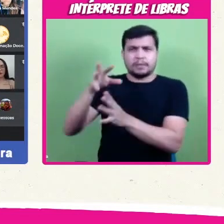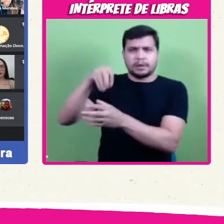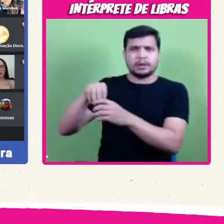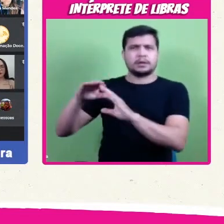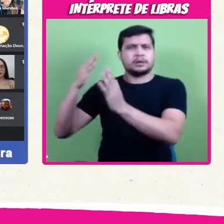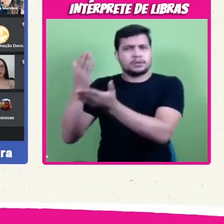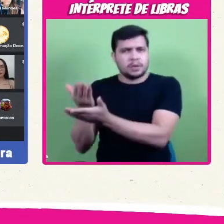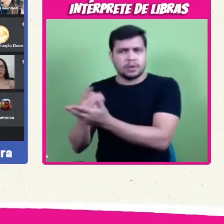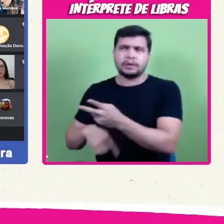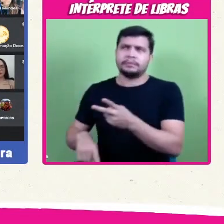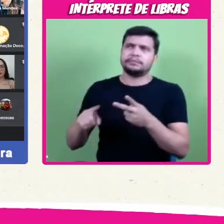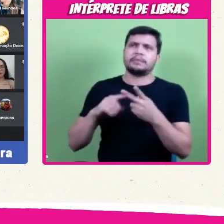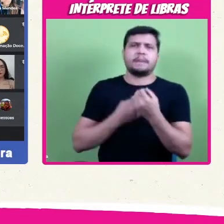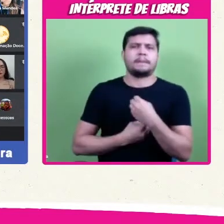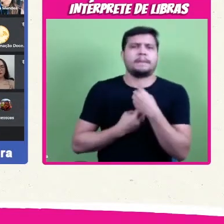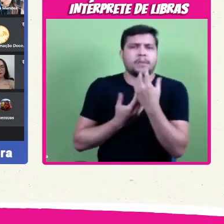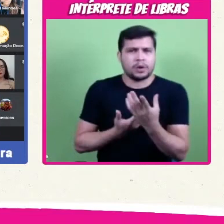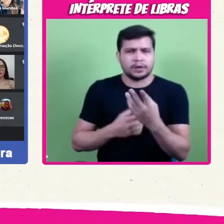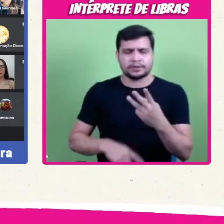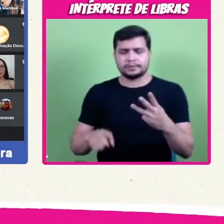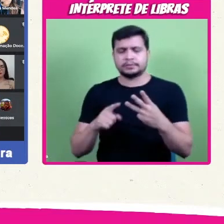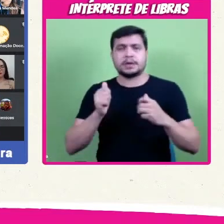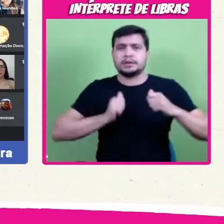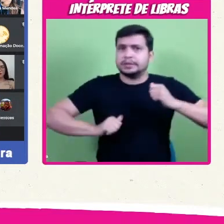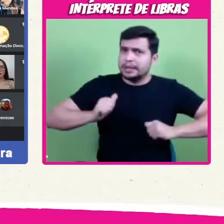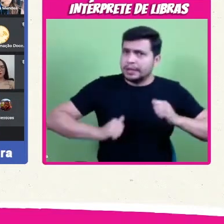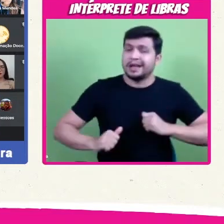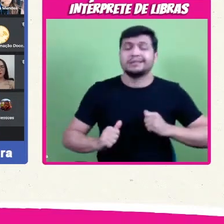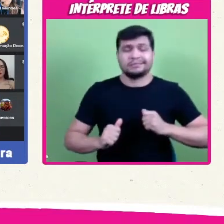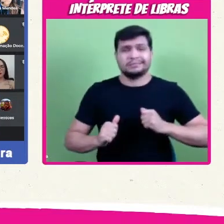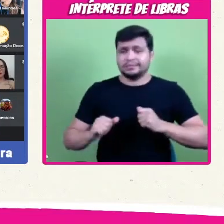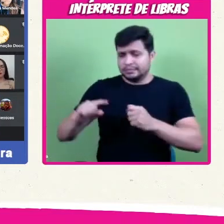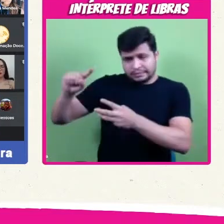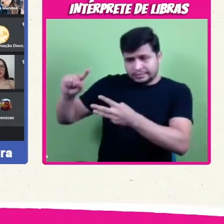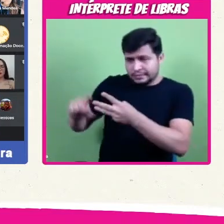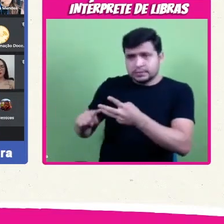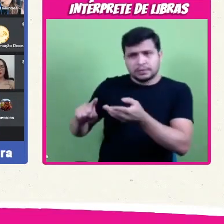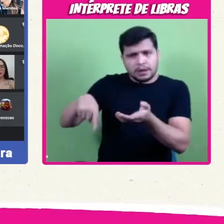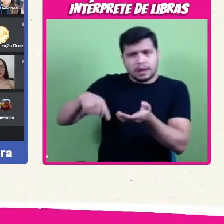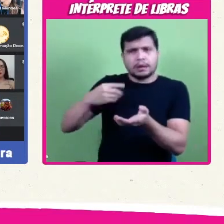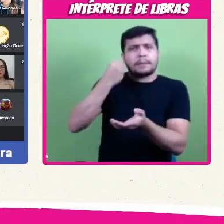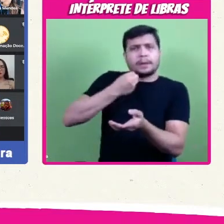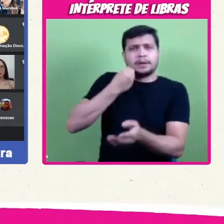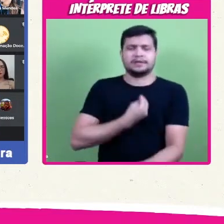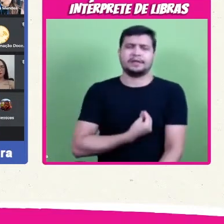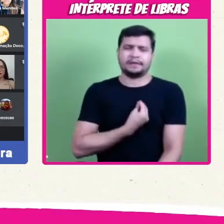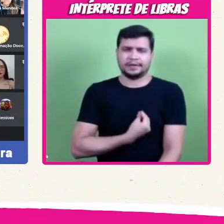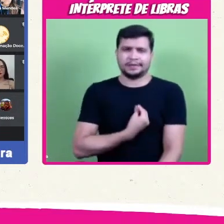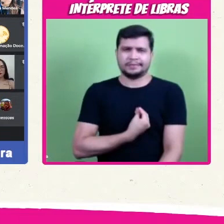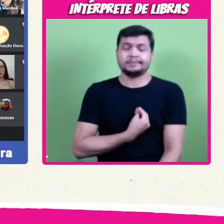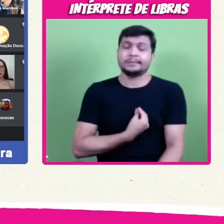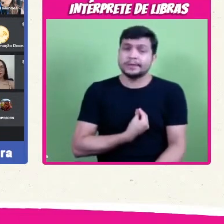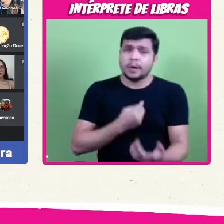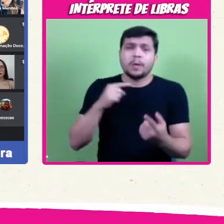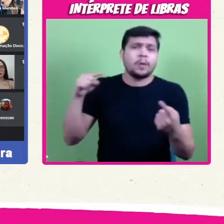coisas perpassam as nossas vidas, né? E, no fundo, o nosso intuito é construir uma nova sociedade,